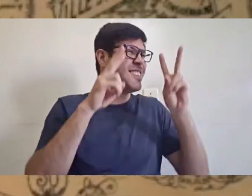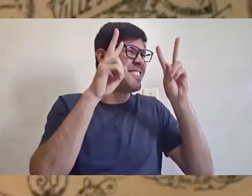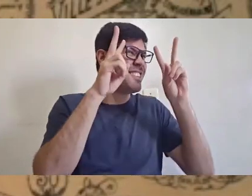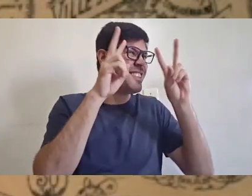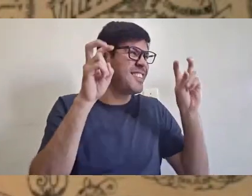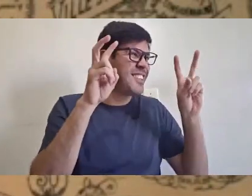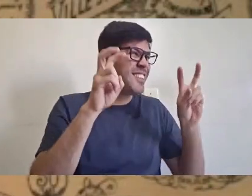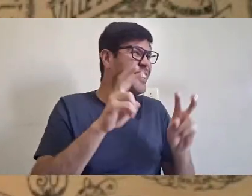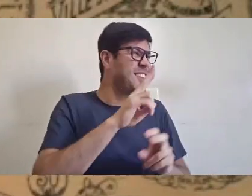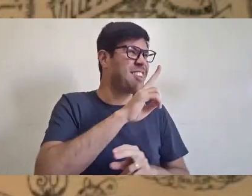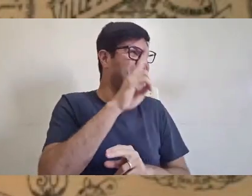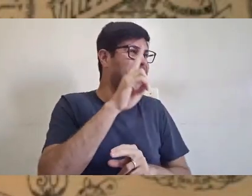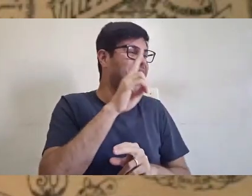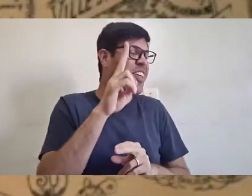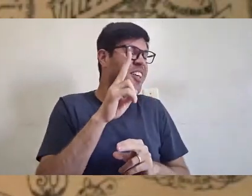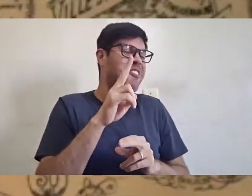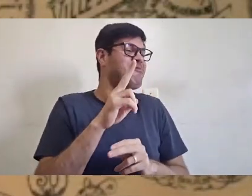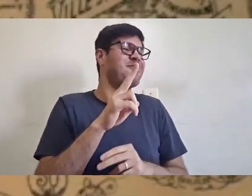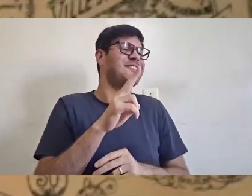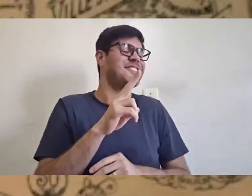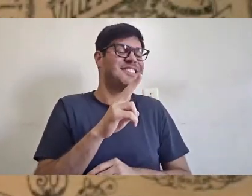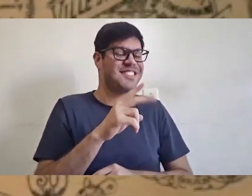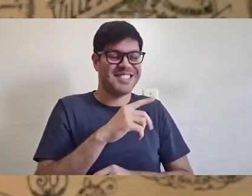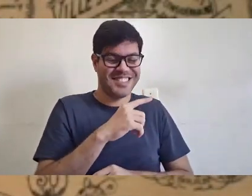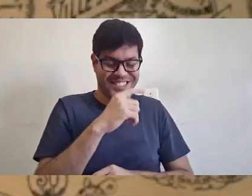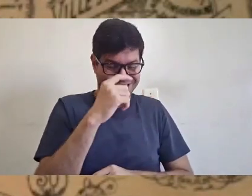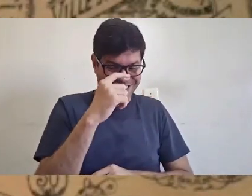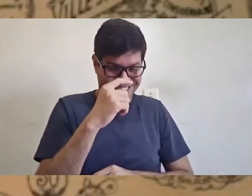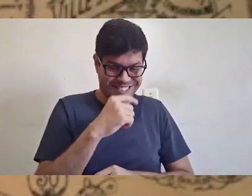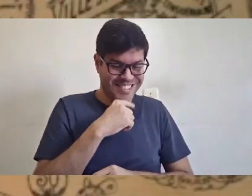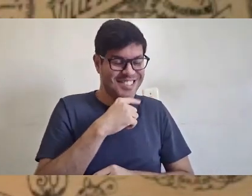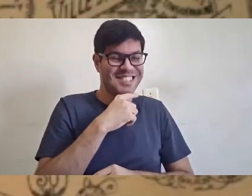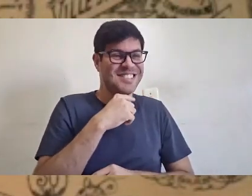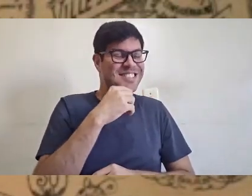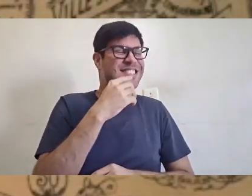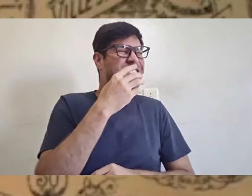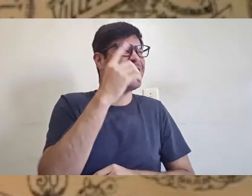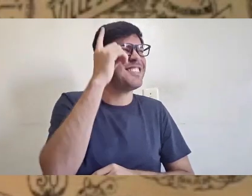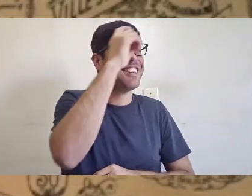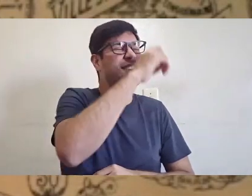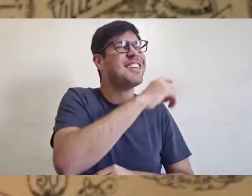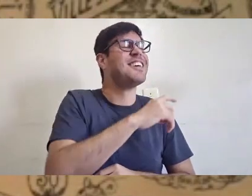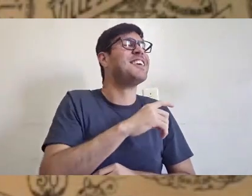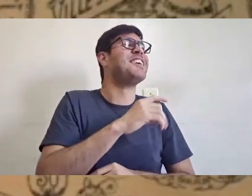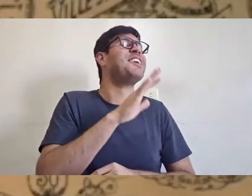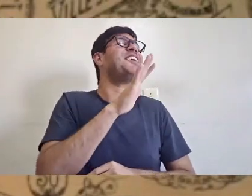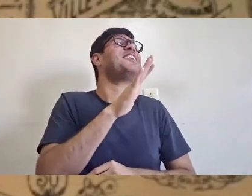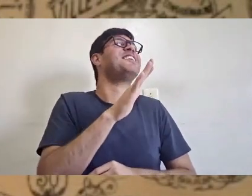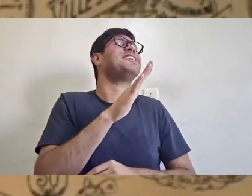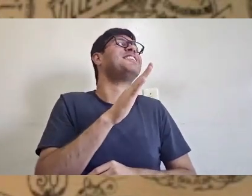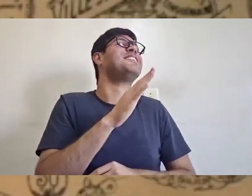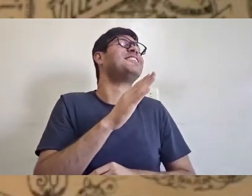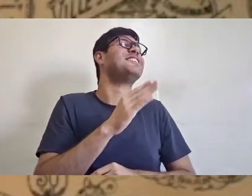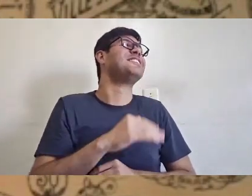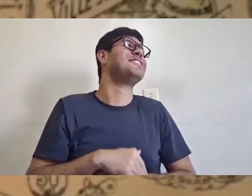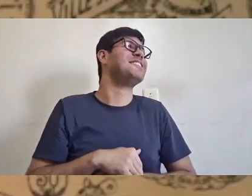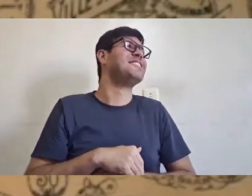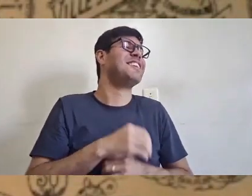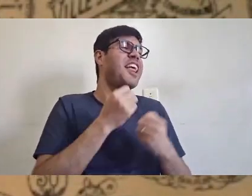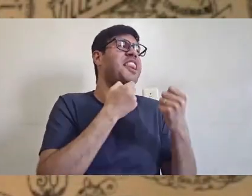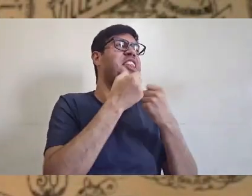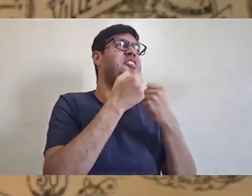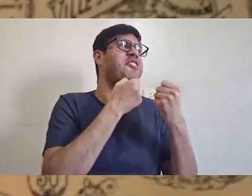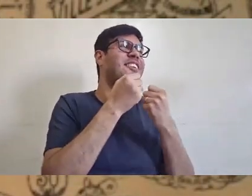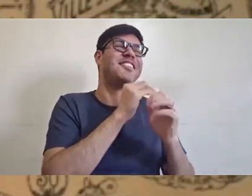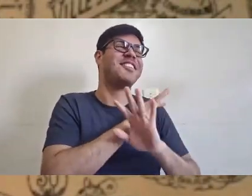esses termos aí, entendeu? Podcast quer dizer o rádio mostrado. Exato, mas eu prefiro